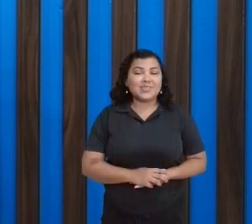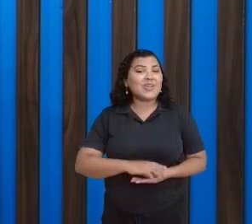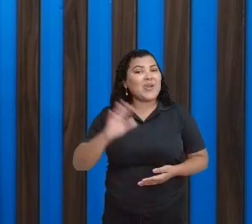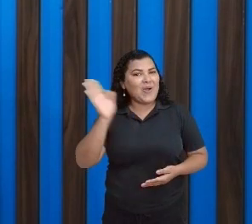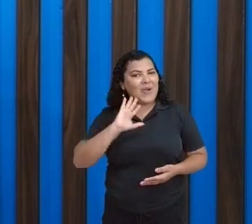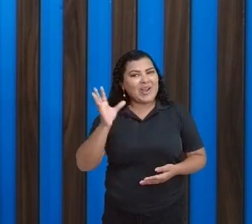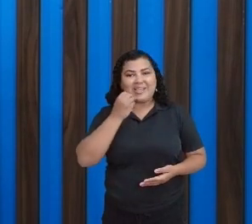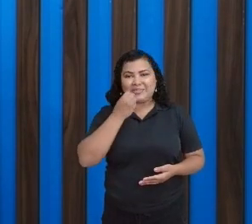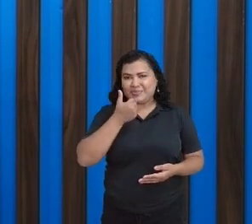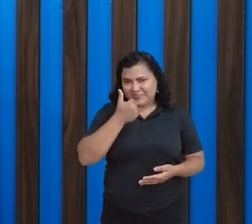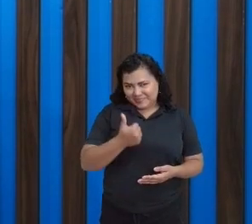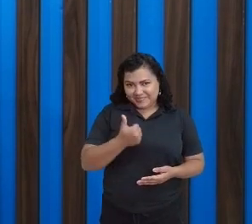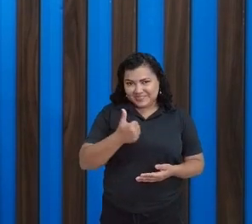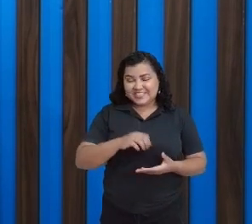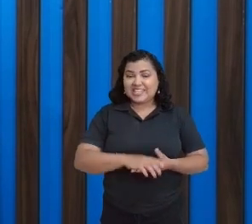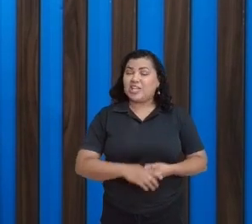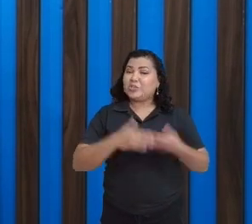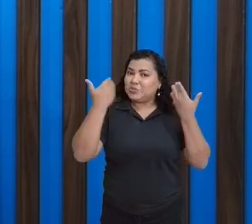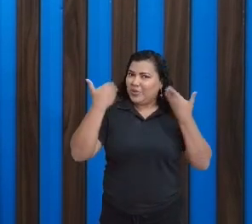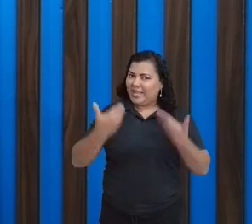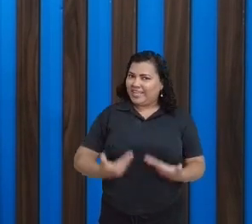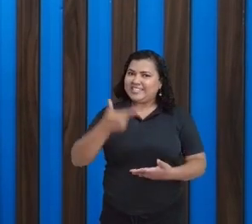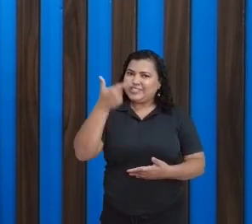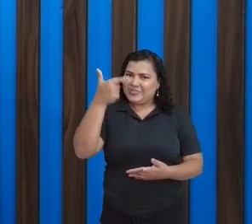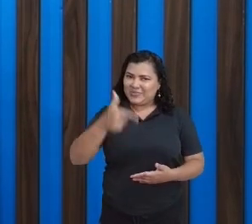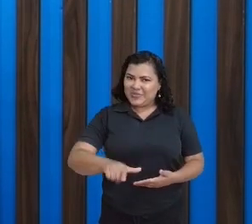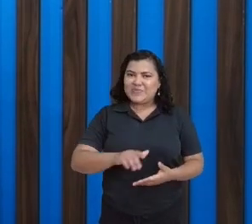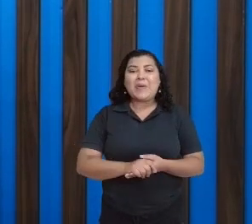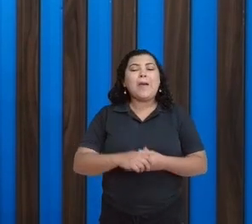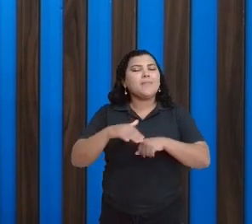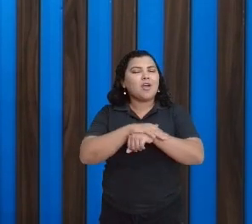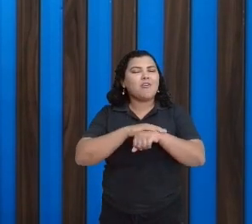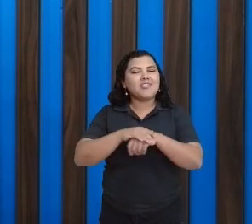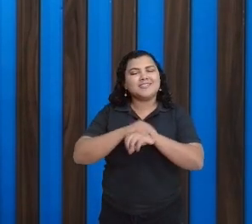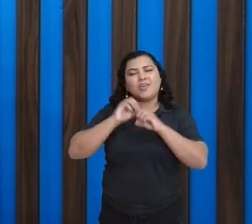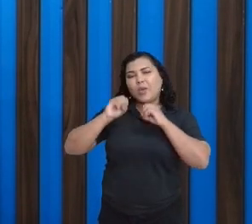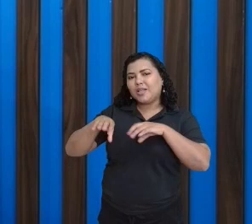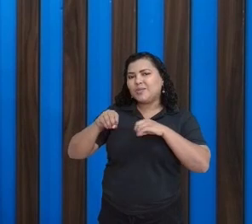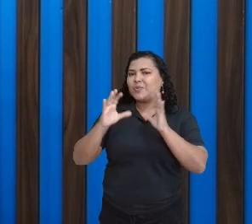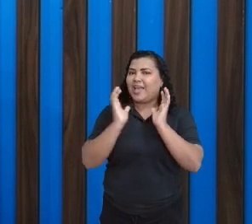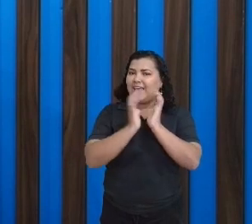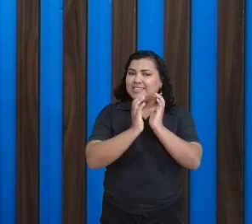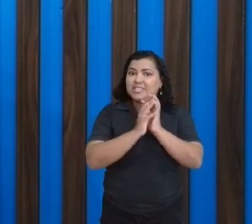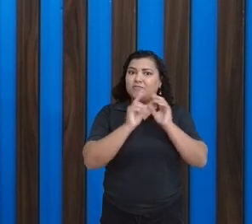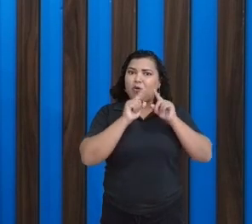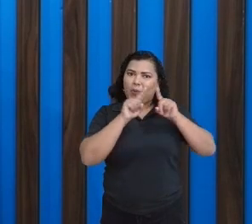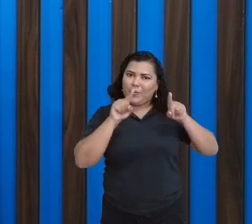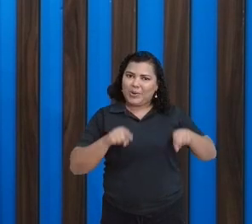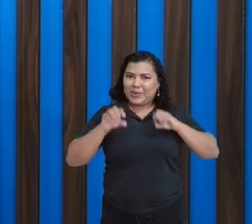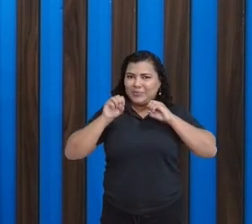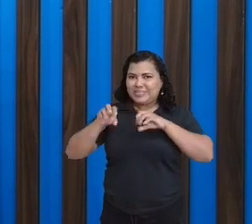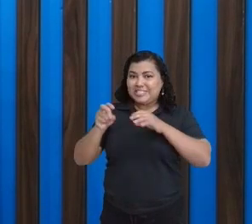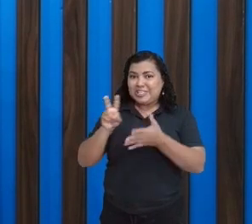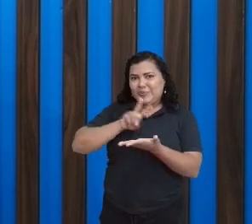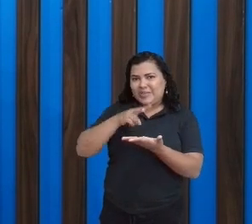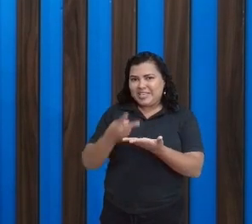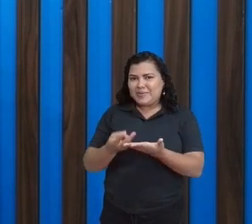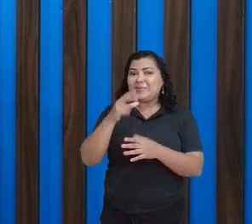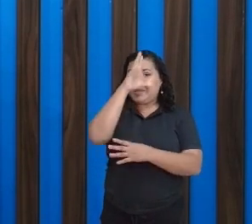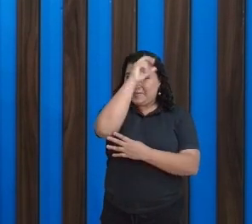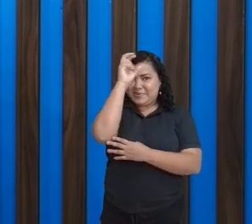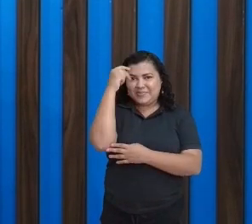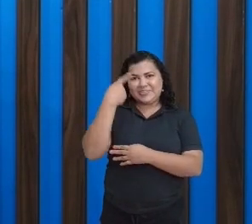Olá, tudo bem com vocês? Estou aqui novamente para falar do Educa Recife, o programa de ensino híbrido da Prefeitura do